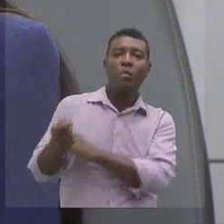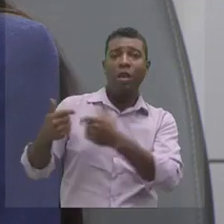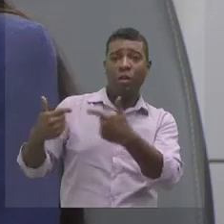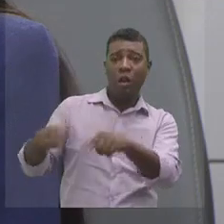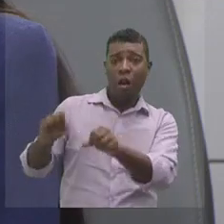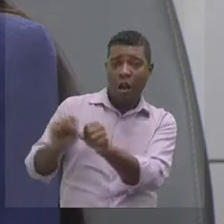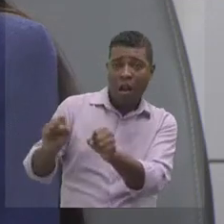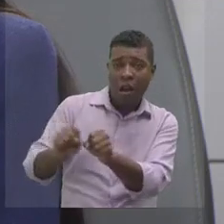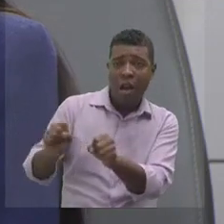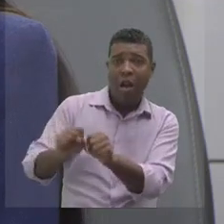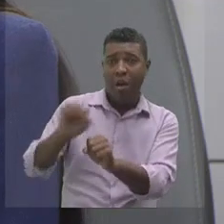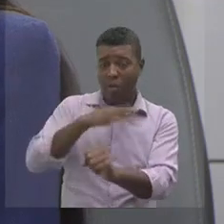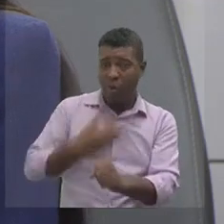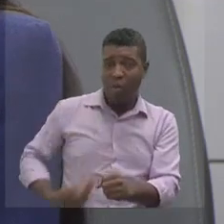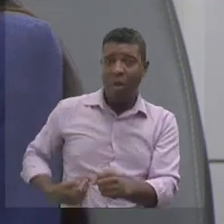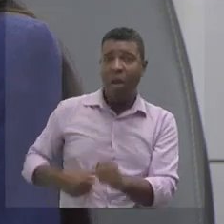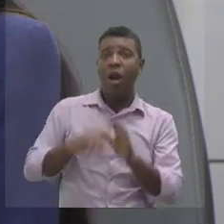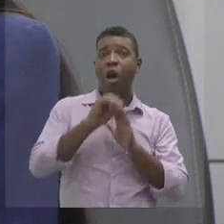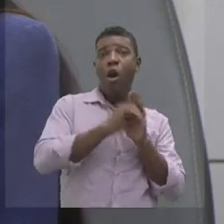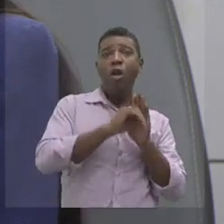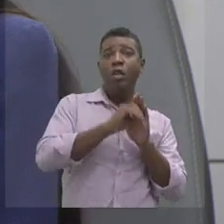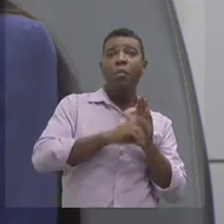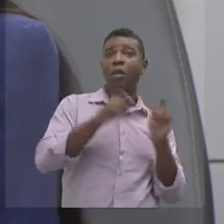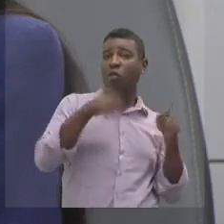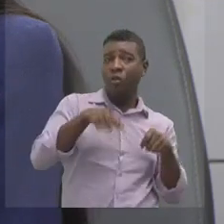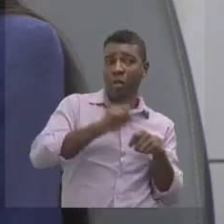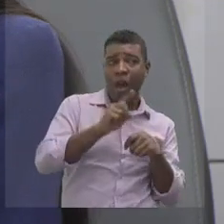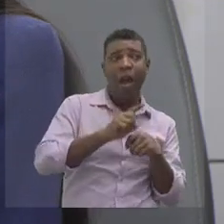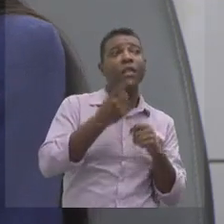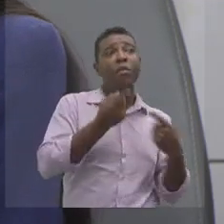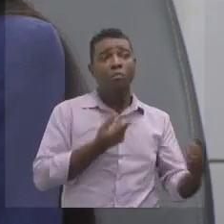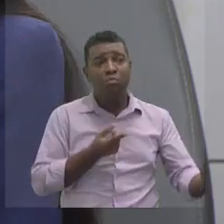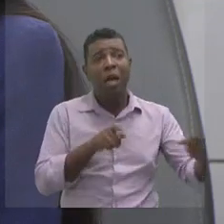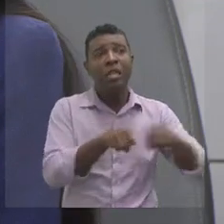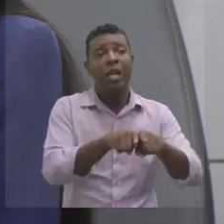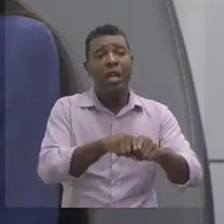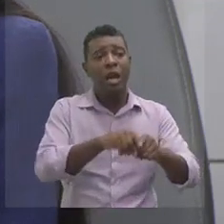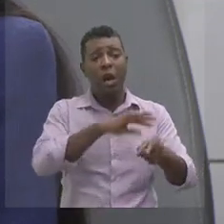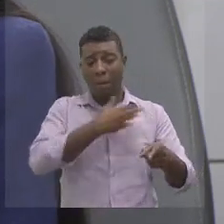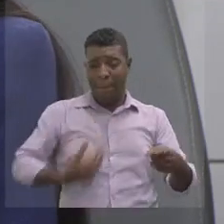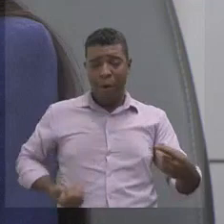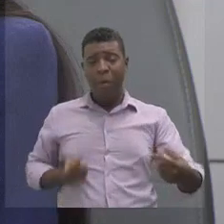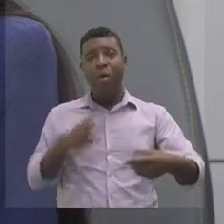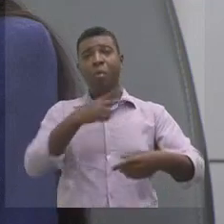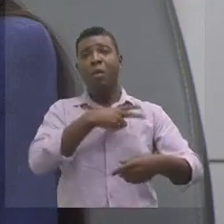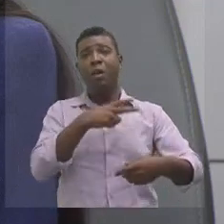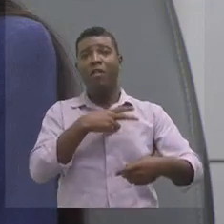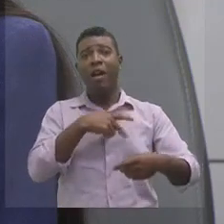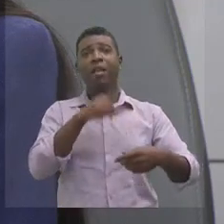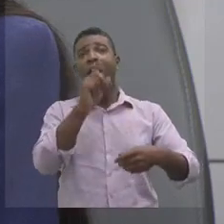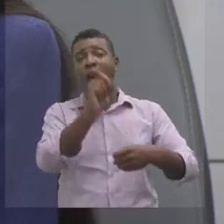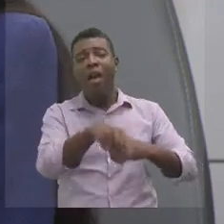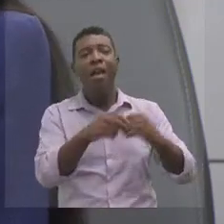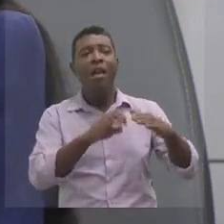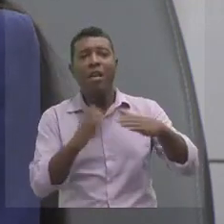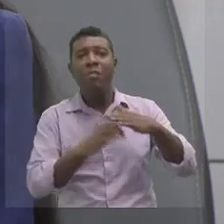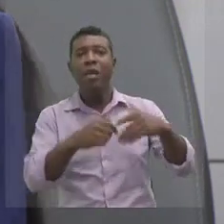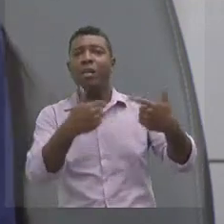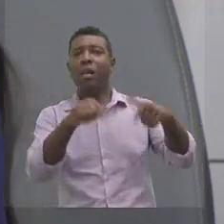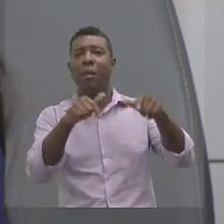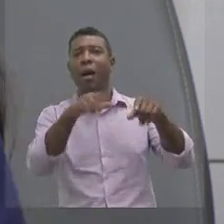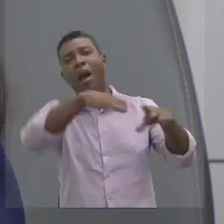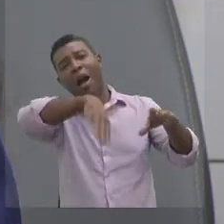pelas restrições orçamentárias Vão buscar as parcerias público-privadas com as empresas que atuam na região com